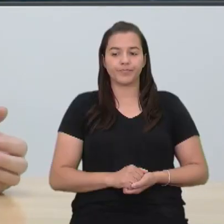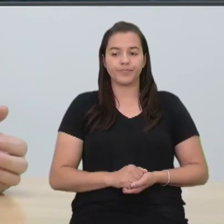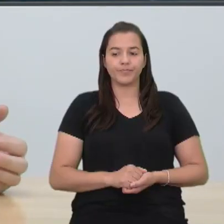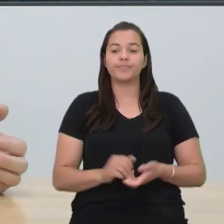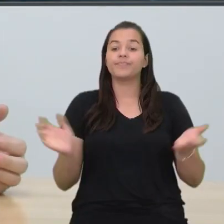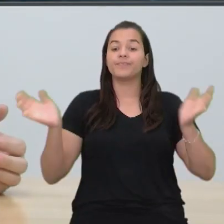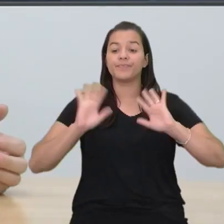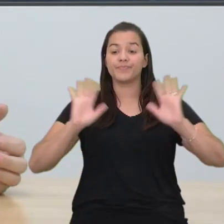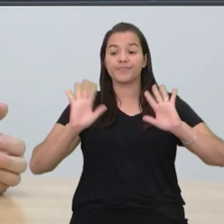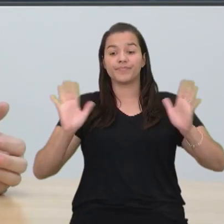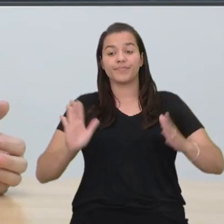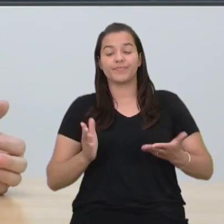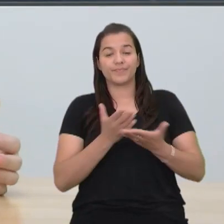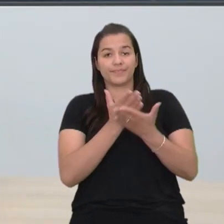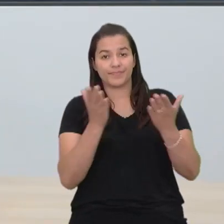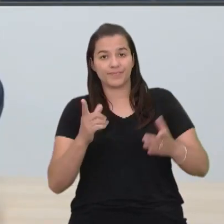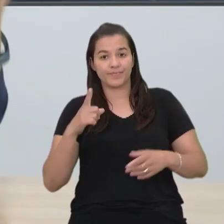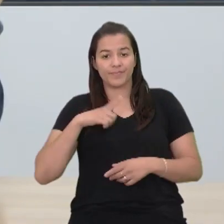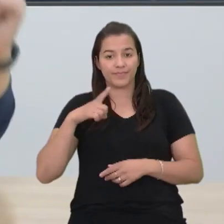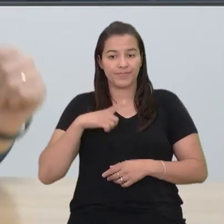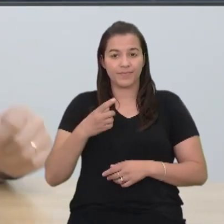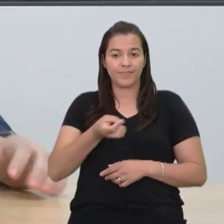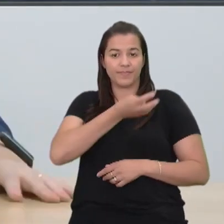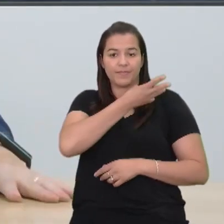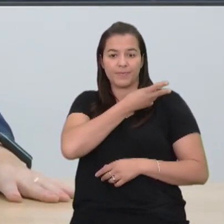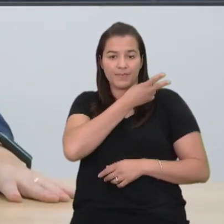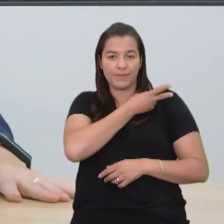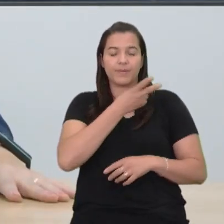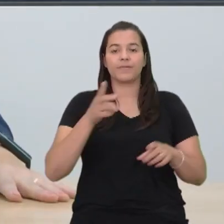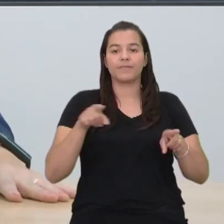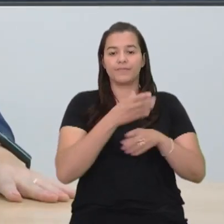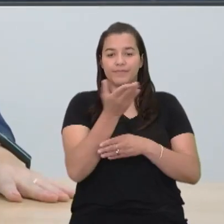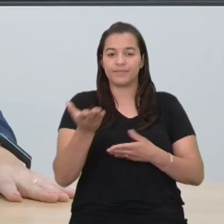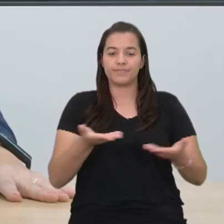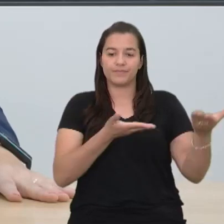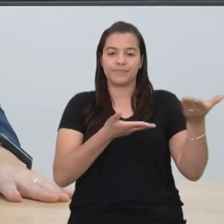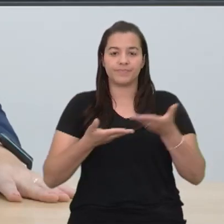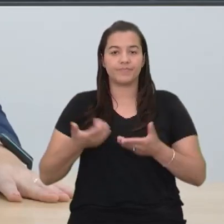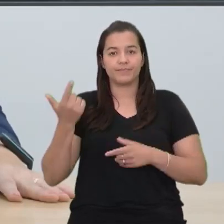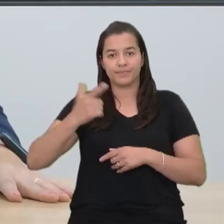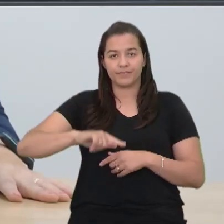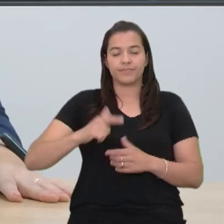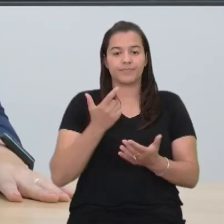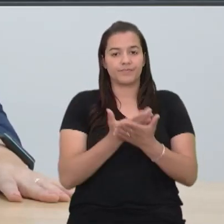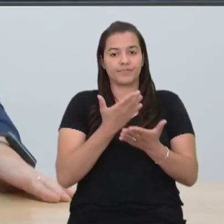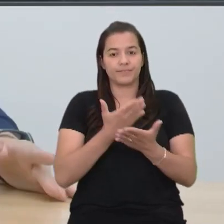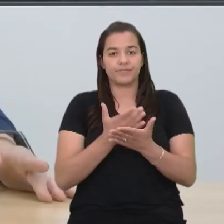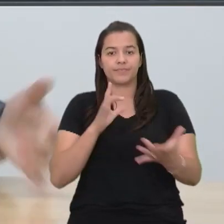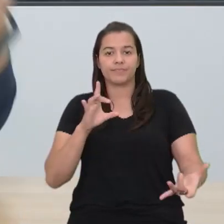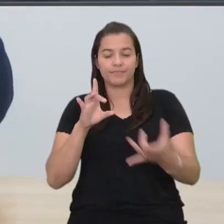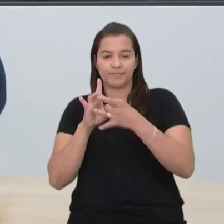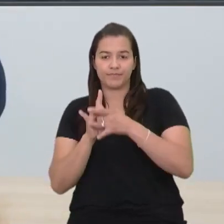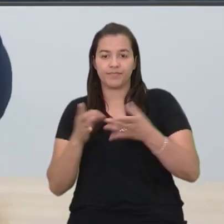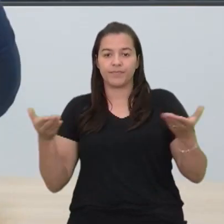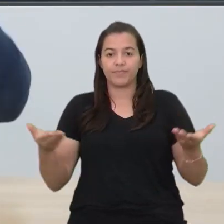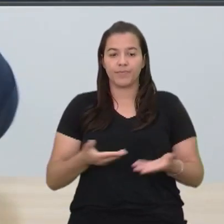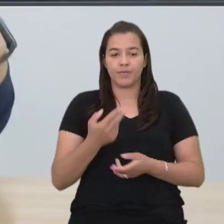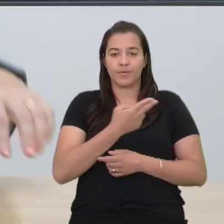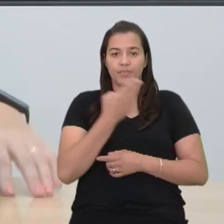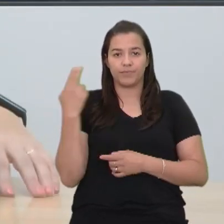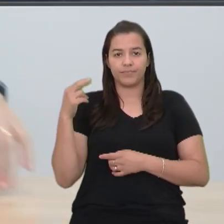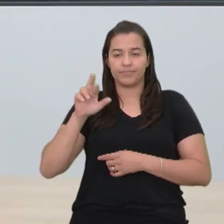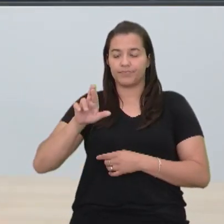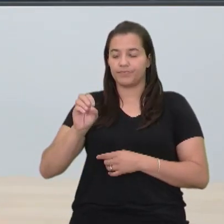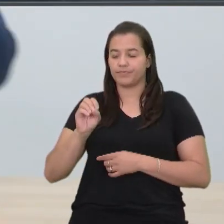Olá, estudantes da segunda série do ensino médio. Sejam todos bem-vindos a mais uma aula de matemática conectada. Eu sou a professora Roberta,